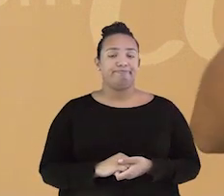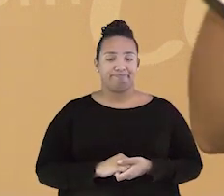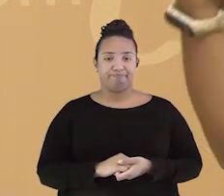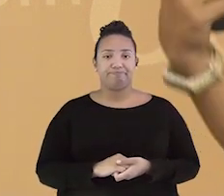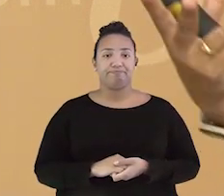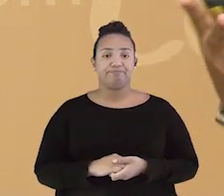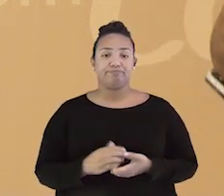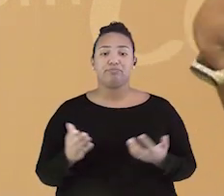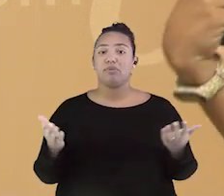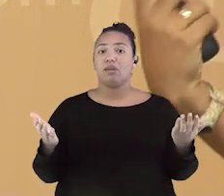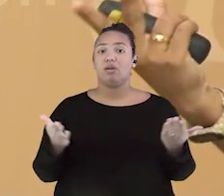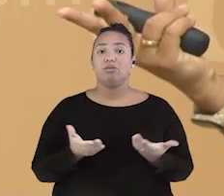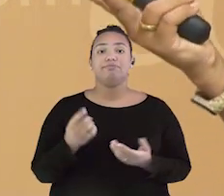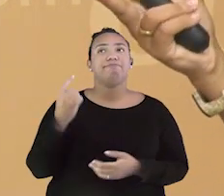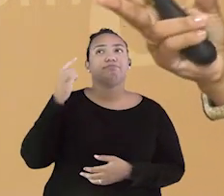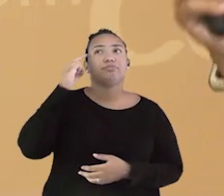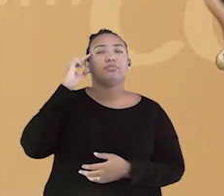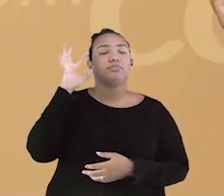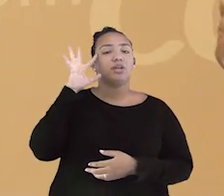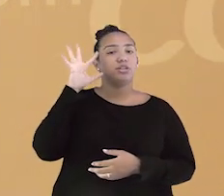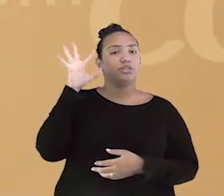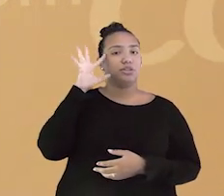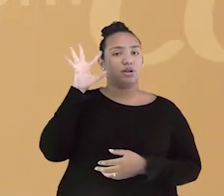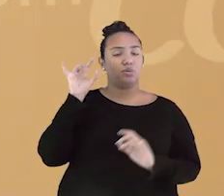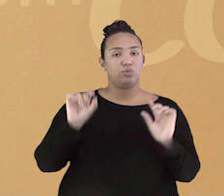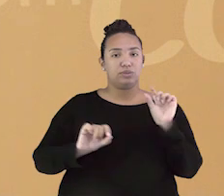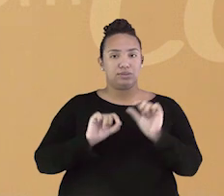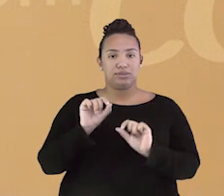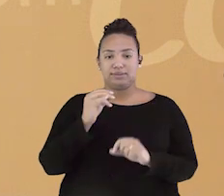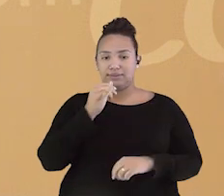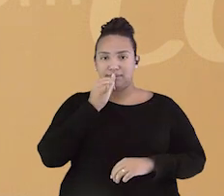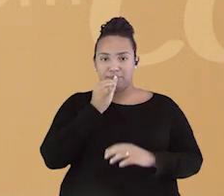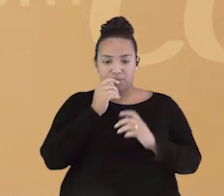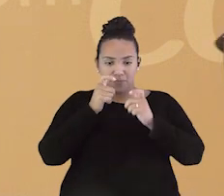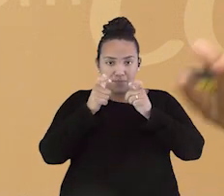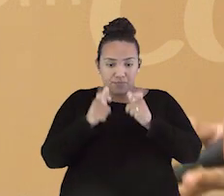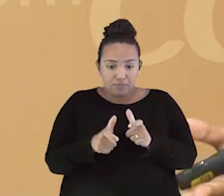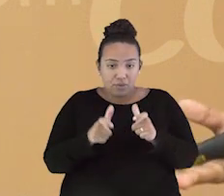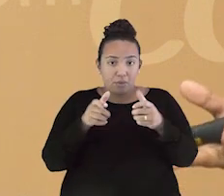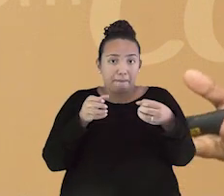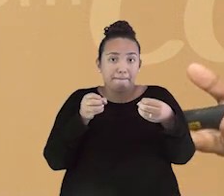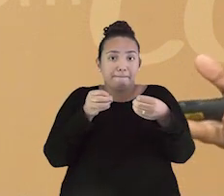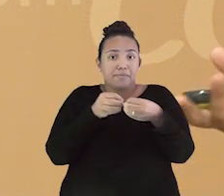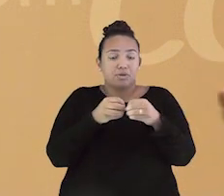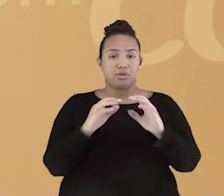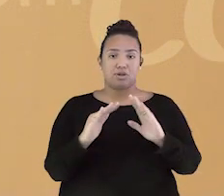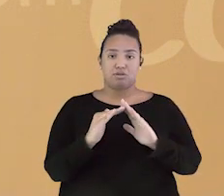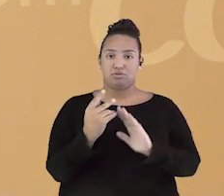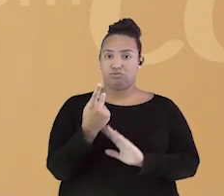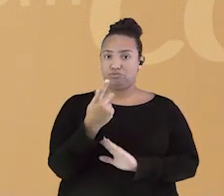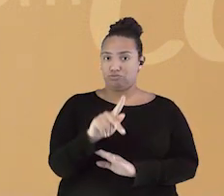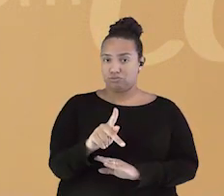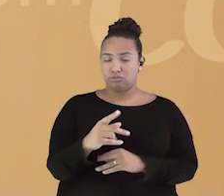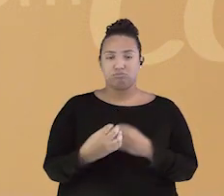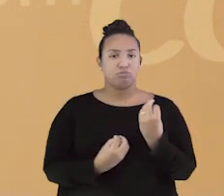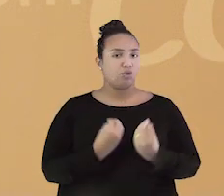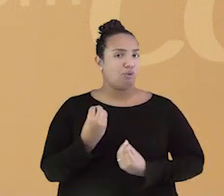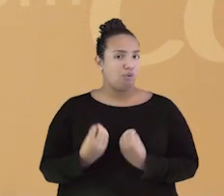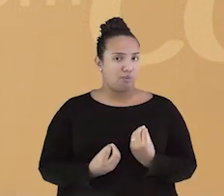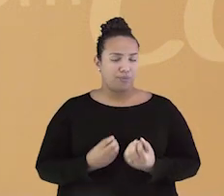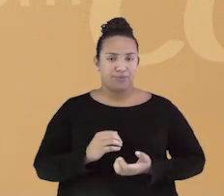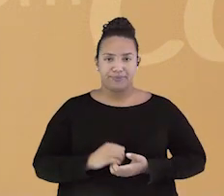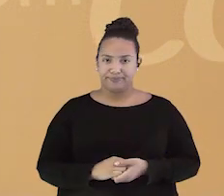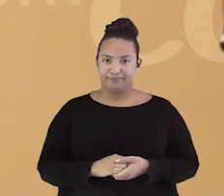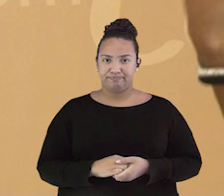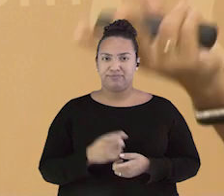vamos imaginar um pouco mais, ampliando. Os bairros próximos à sua casa. Como são? Você consegue observar